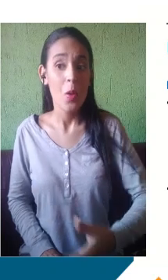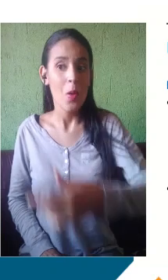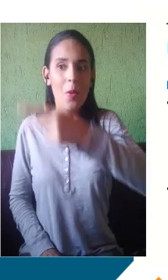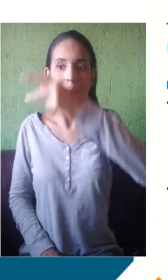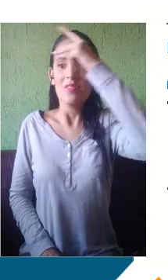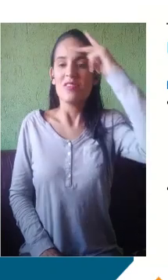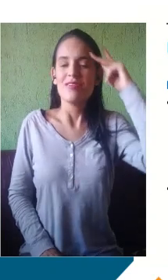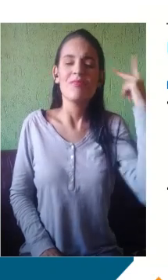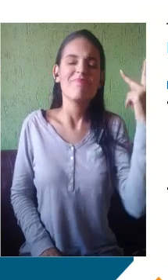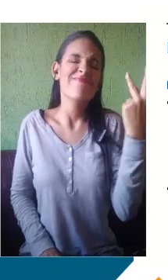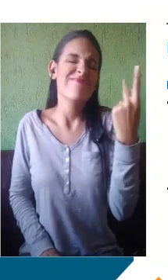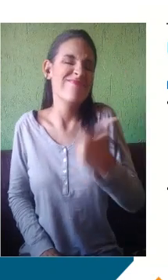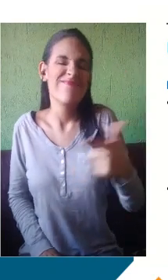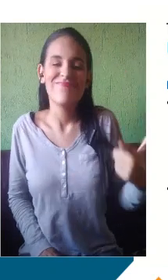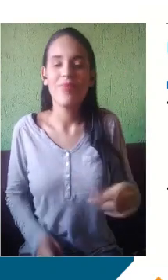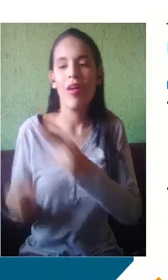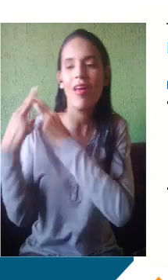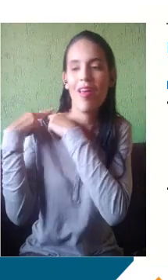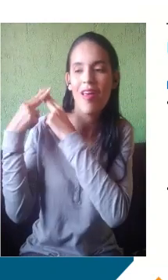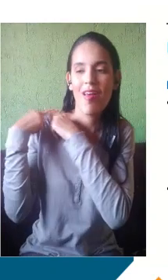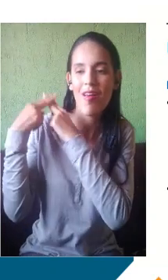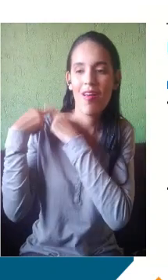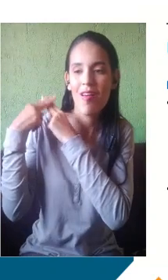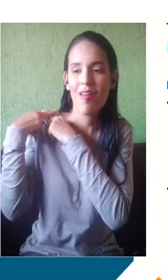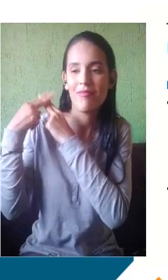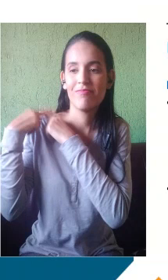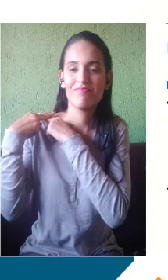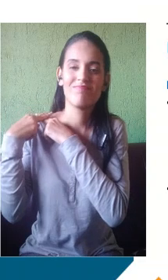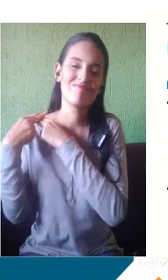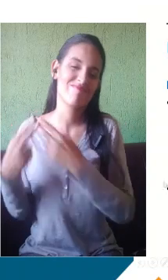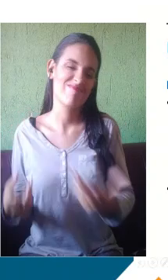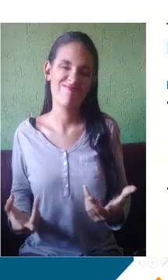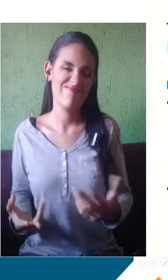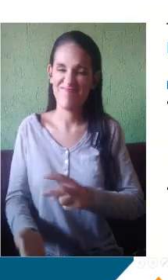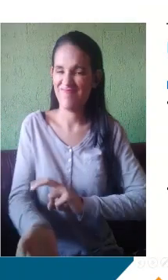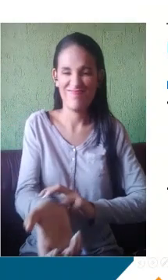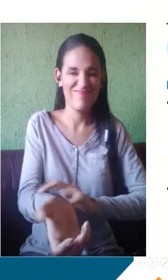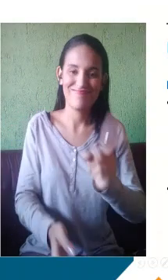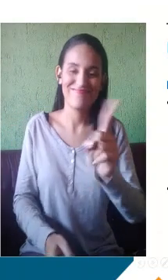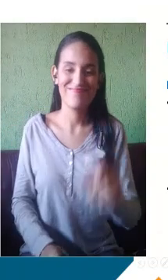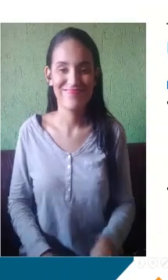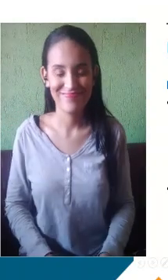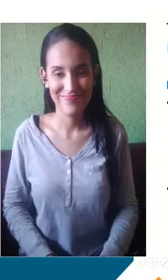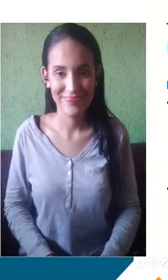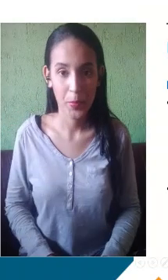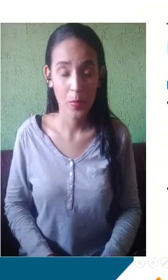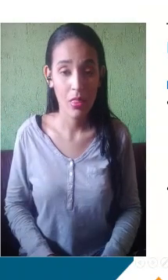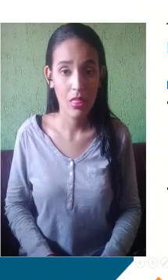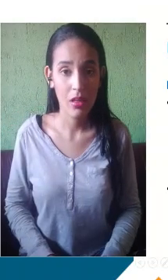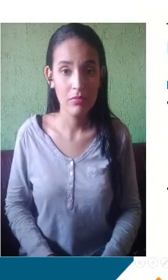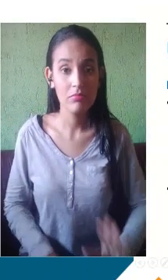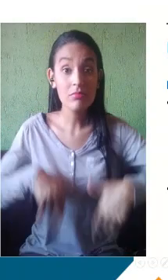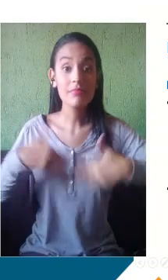temática, ou o tema aqui, é a infância. E o que o autor defende sobre a infância? Ele defende que a infância